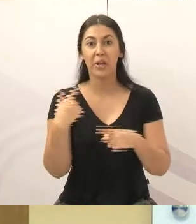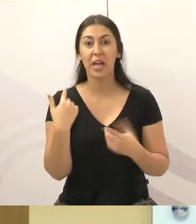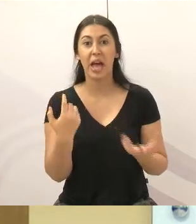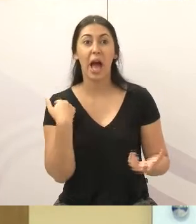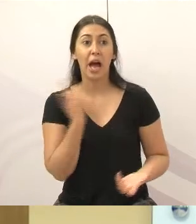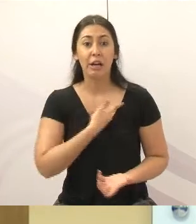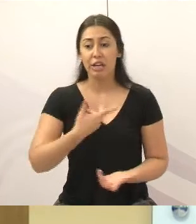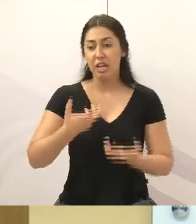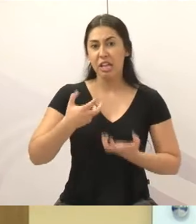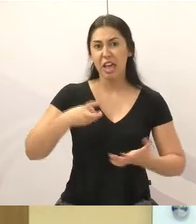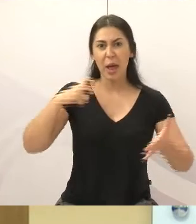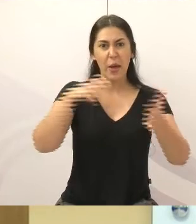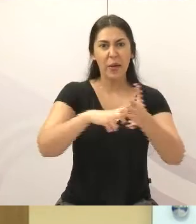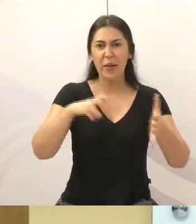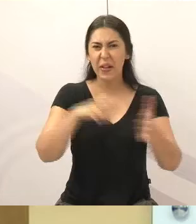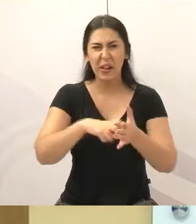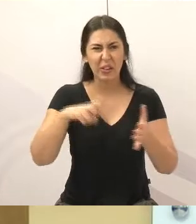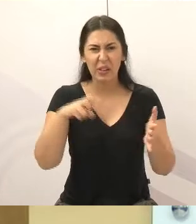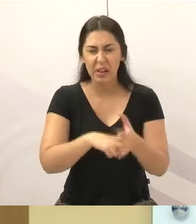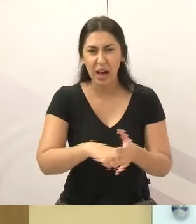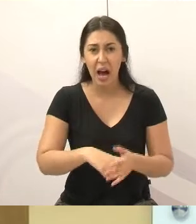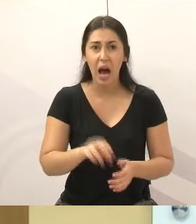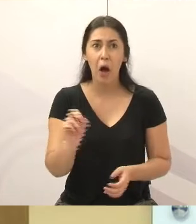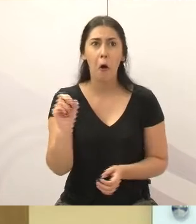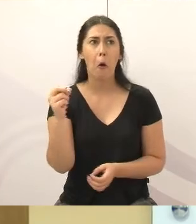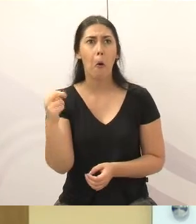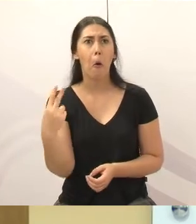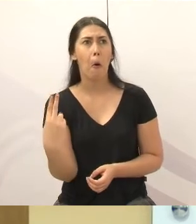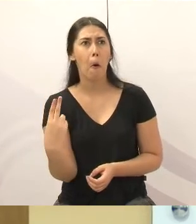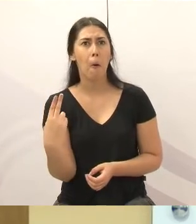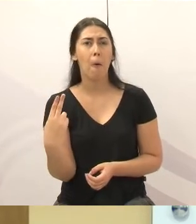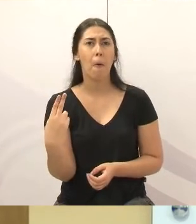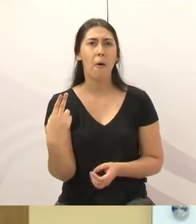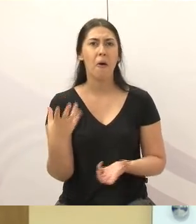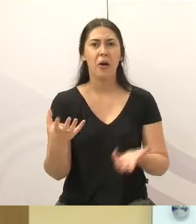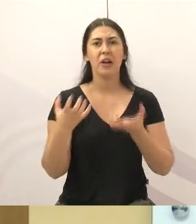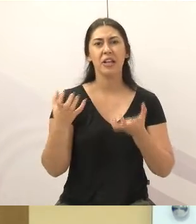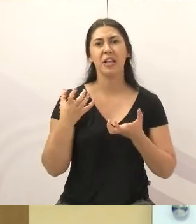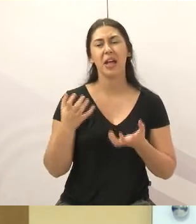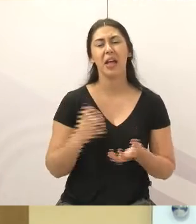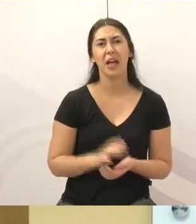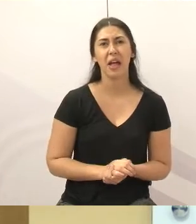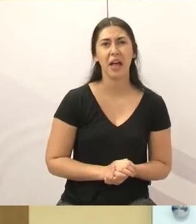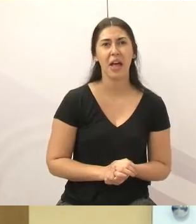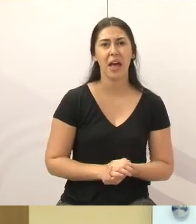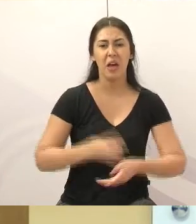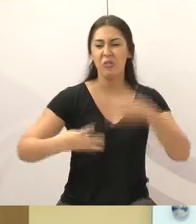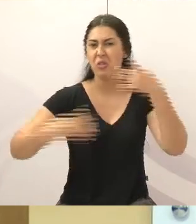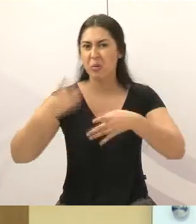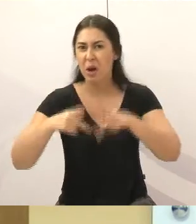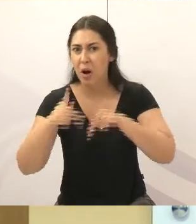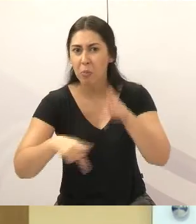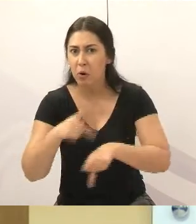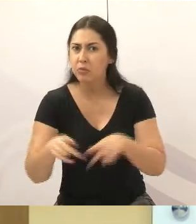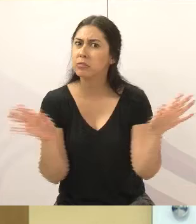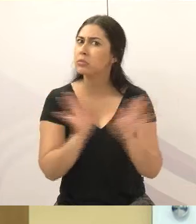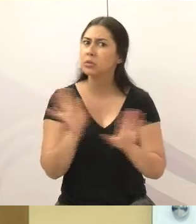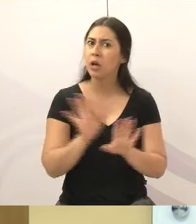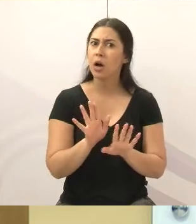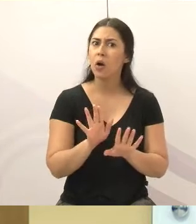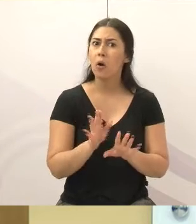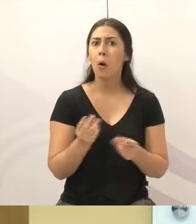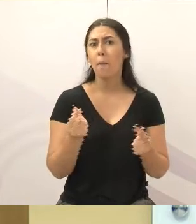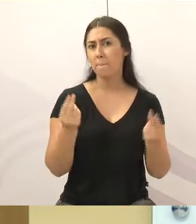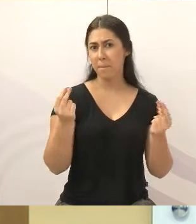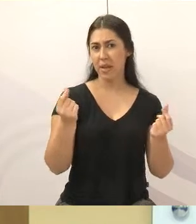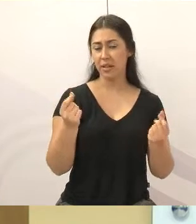algumas medidas, ainda que seja de ordem financeira, alguma medida que possa trazer algum tipo, nada. O preço de um álcool gel não